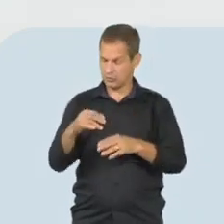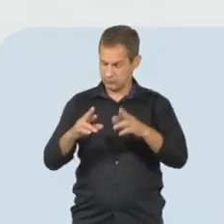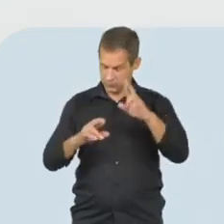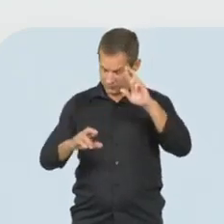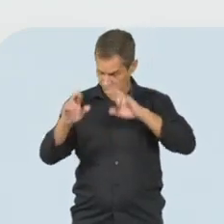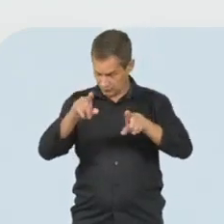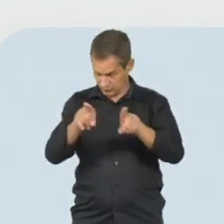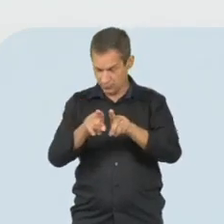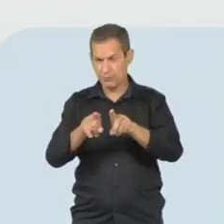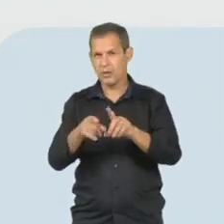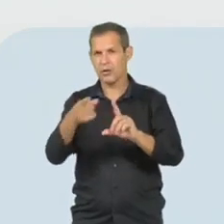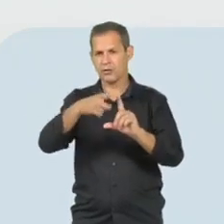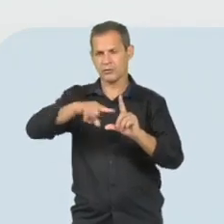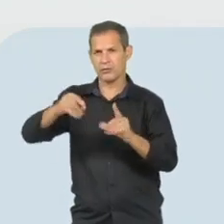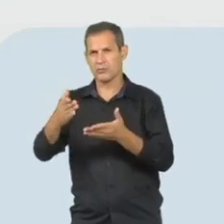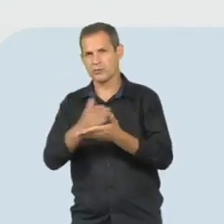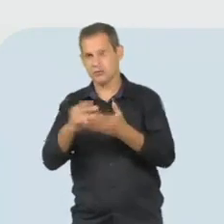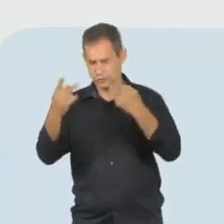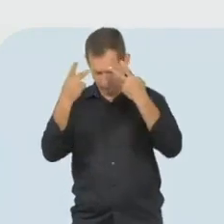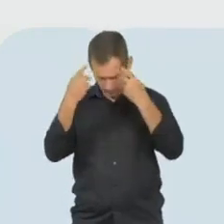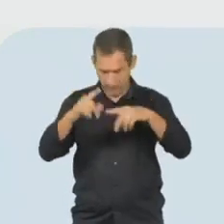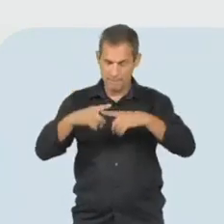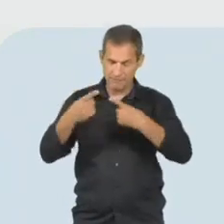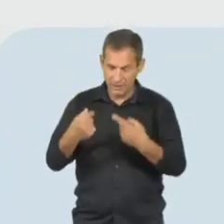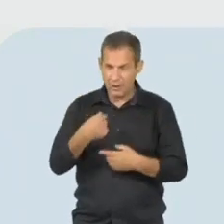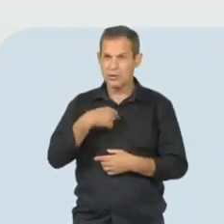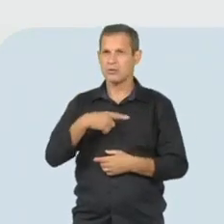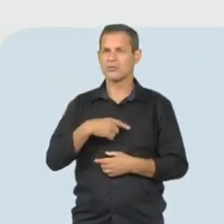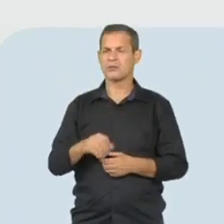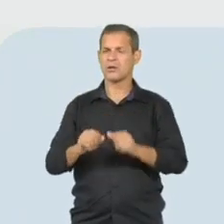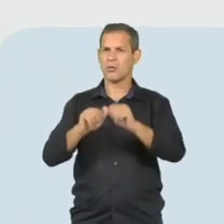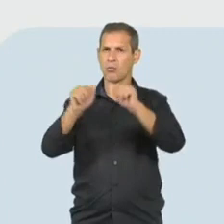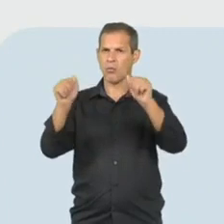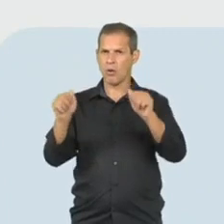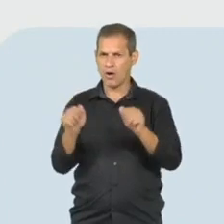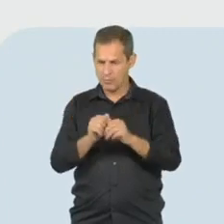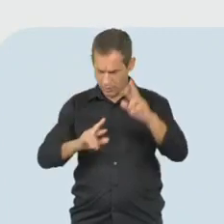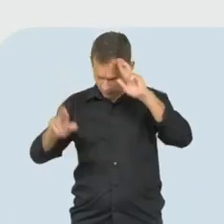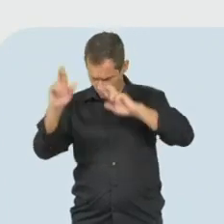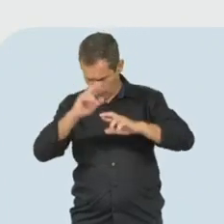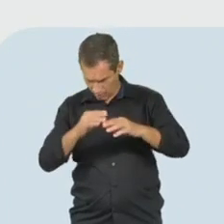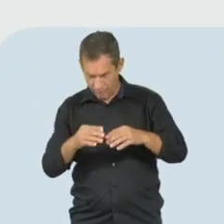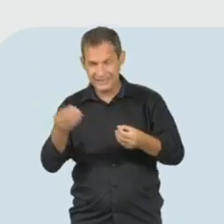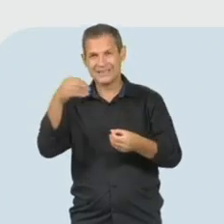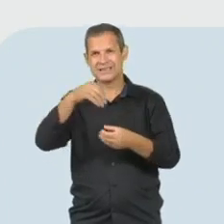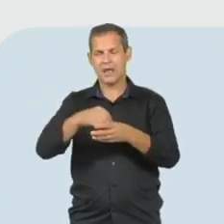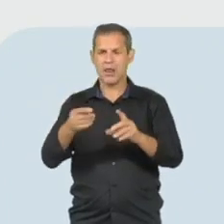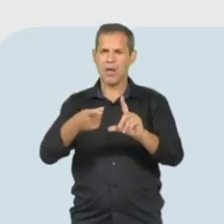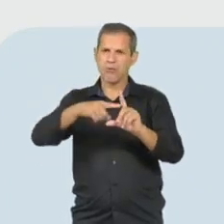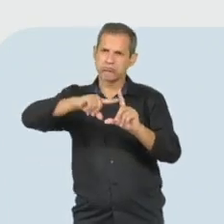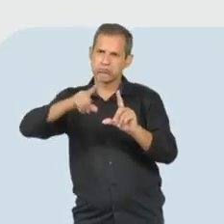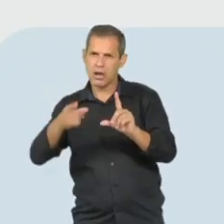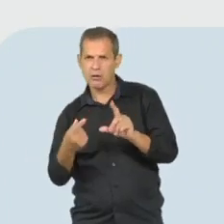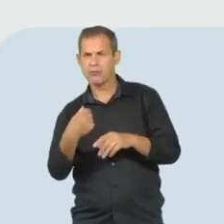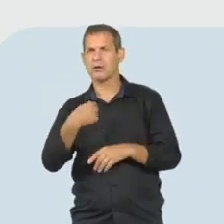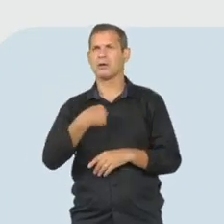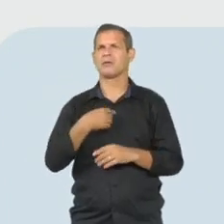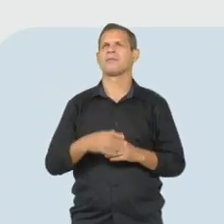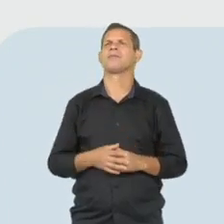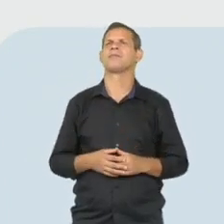da nossa curva de distribuição normal, eu trouxe um quadro aqui para vocês analisarem. Então, dentro dessa curva aqui, olha, eu